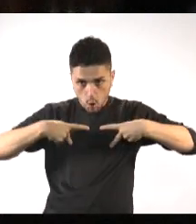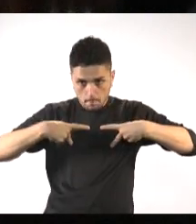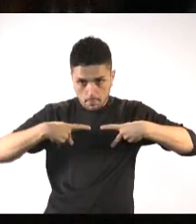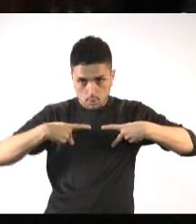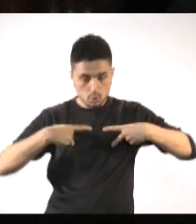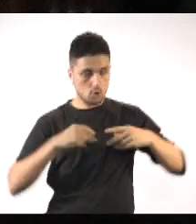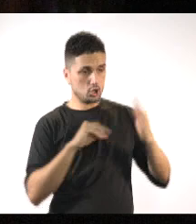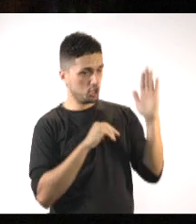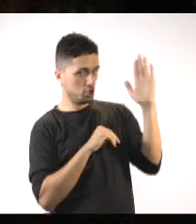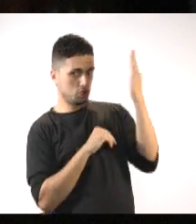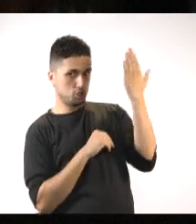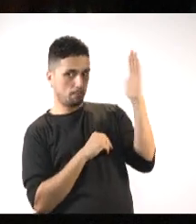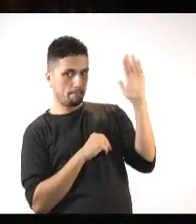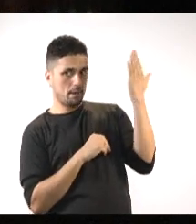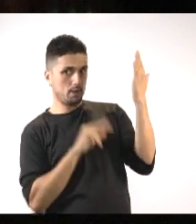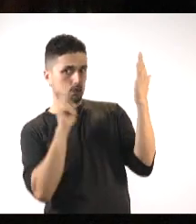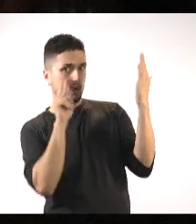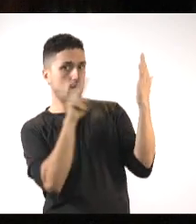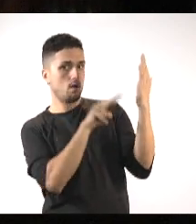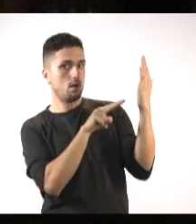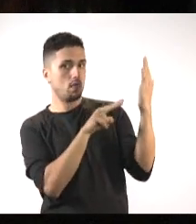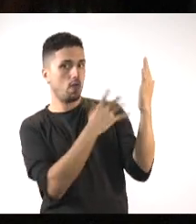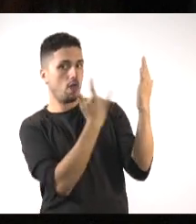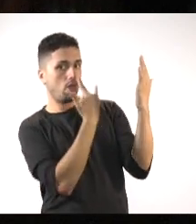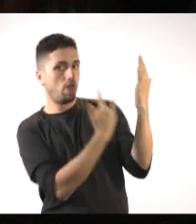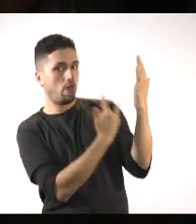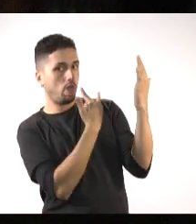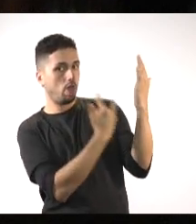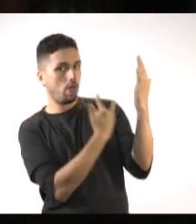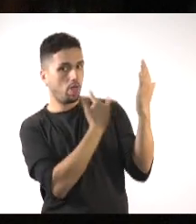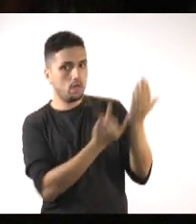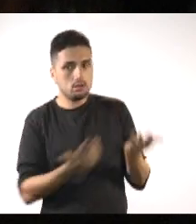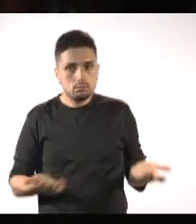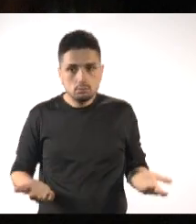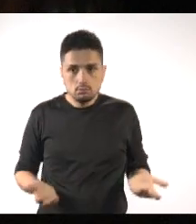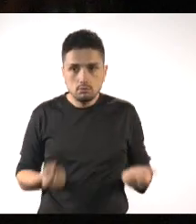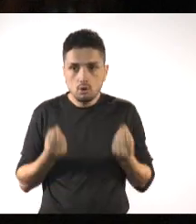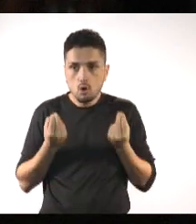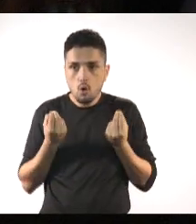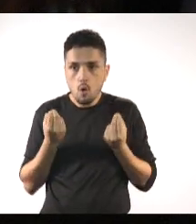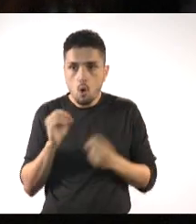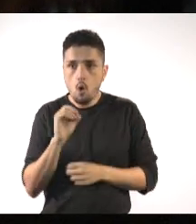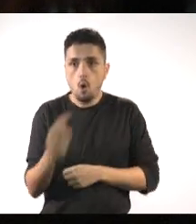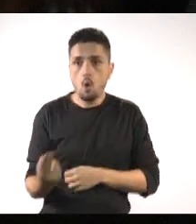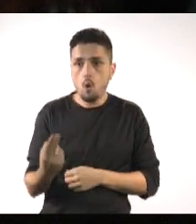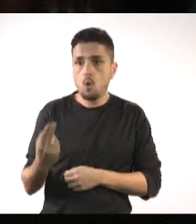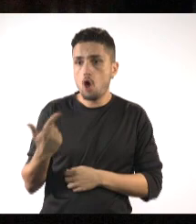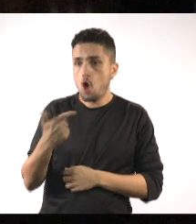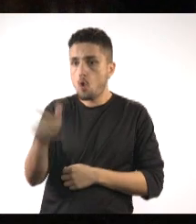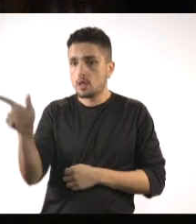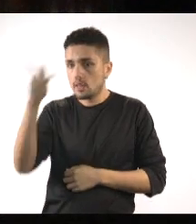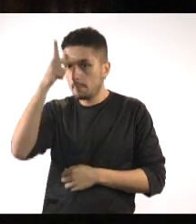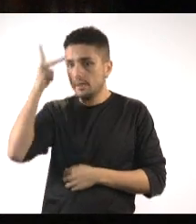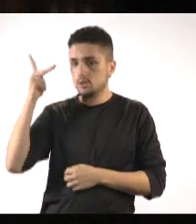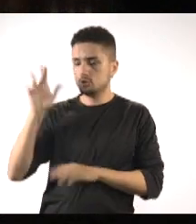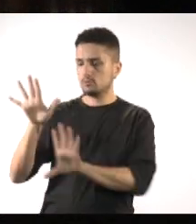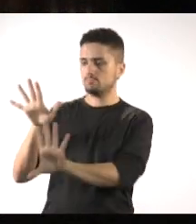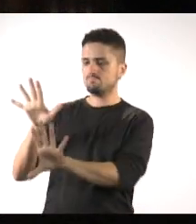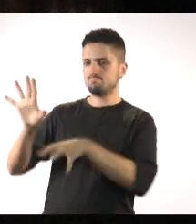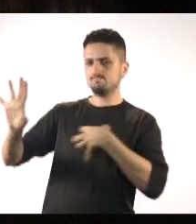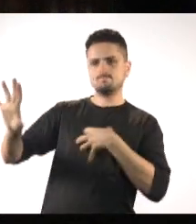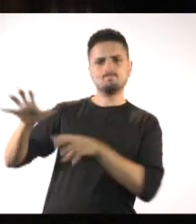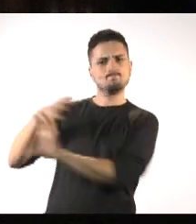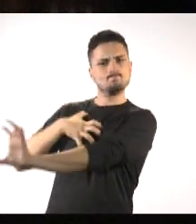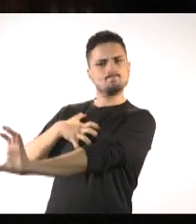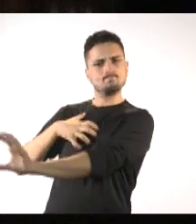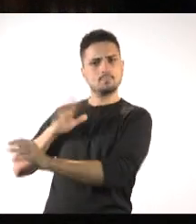espelho? Ou estão olhando, fazendo com que o seu olhar se dirija para aqueles que vão representando